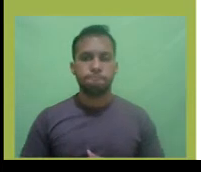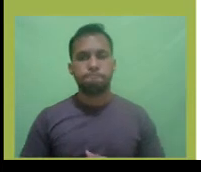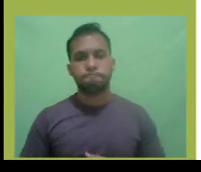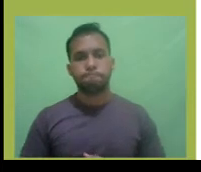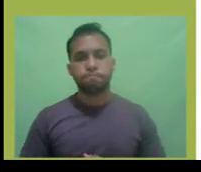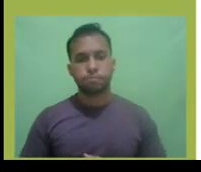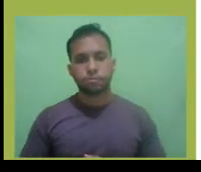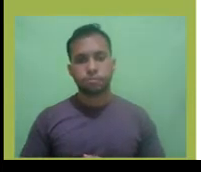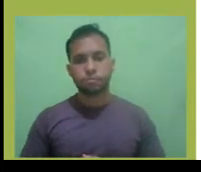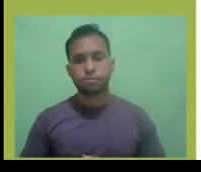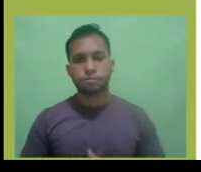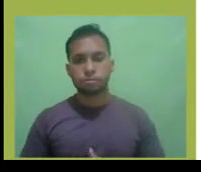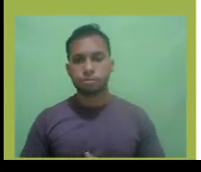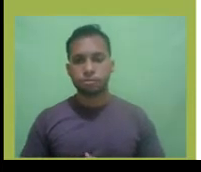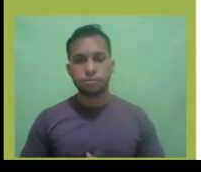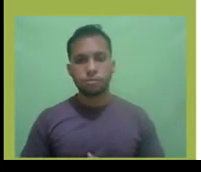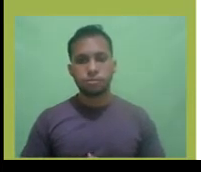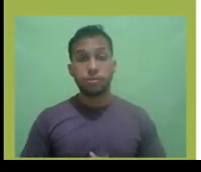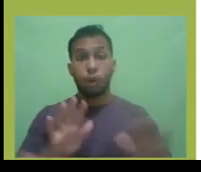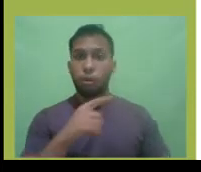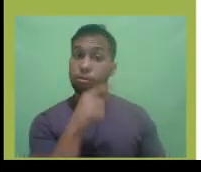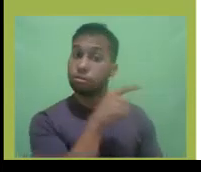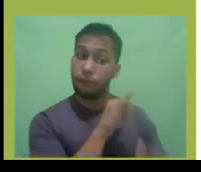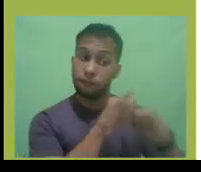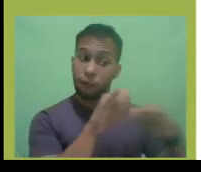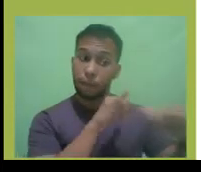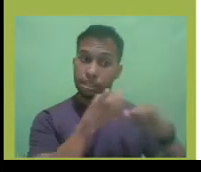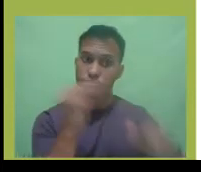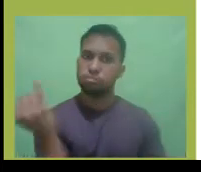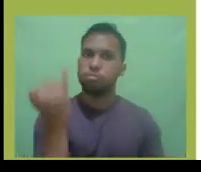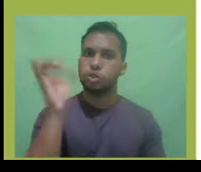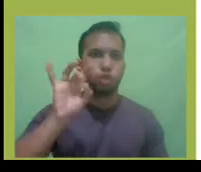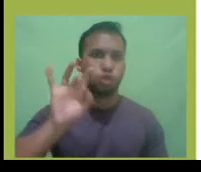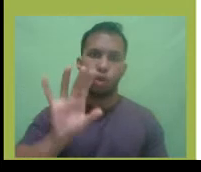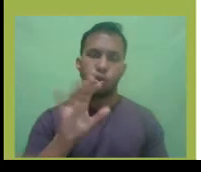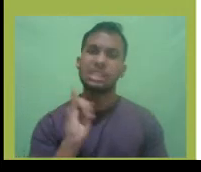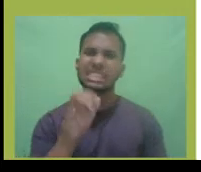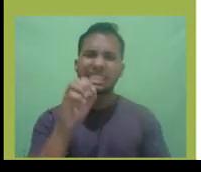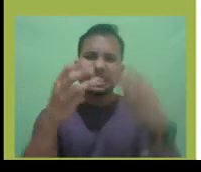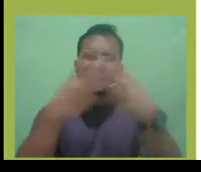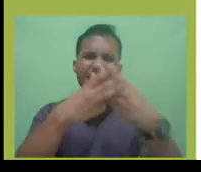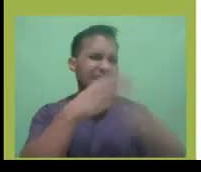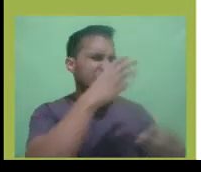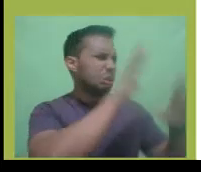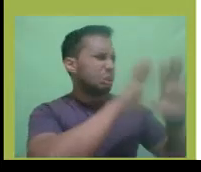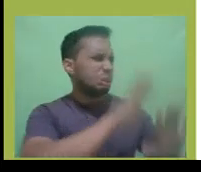E inclua somente informações relevantes. Como eu disse, slides muito poluídos, muito cheios de